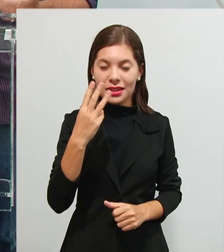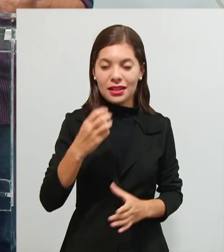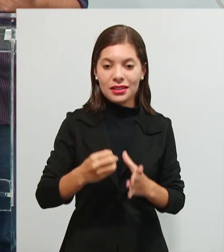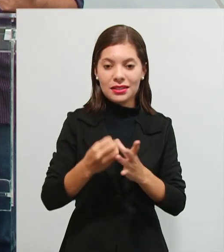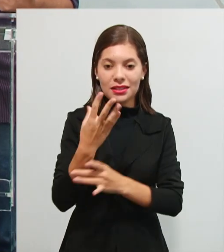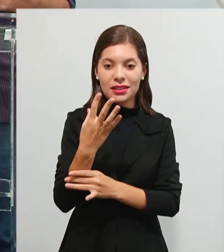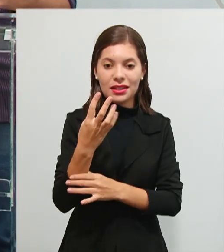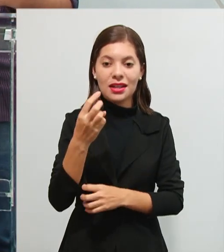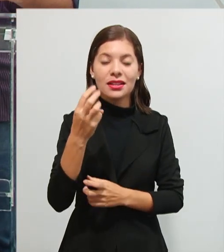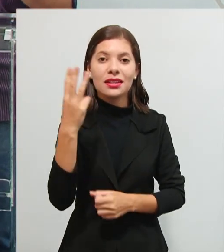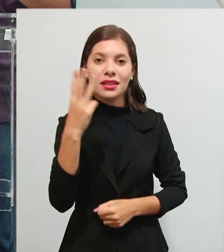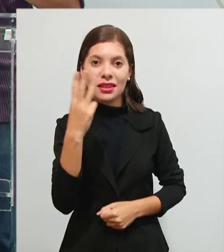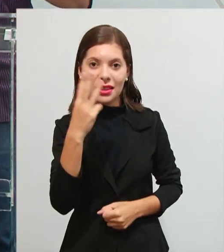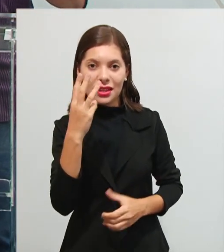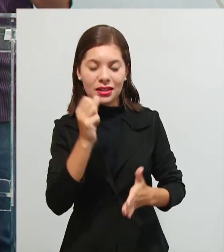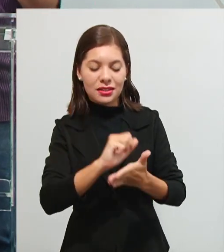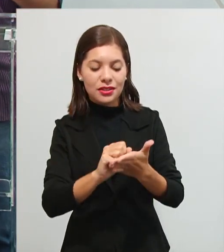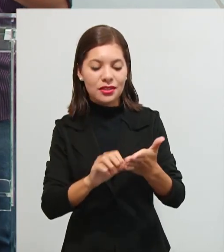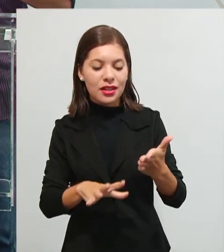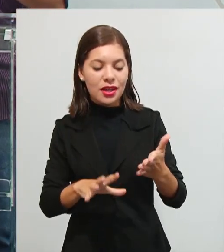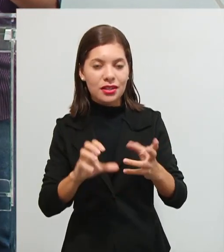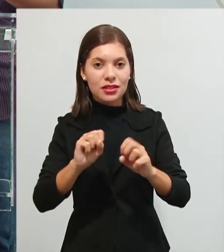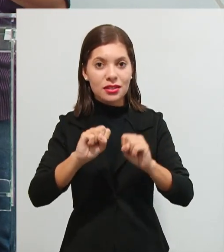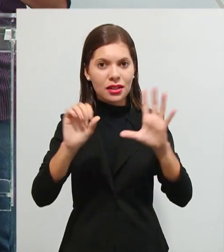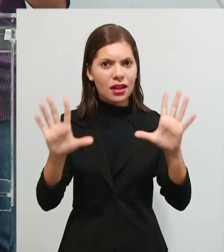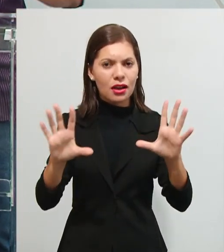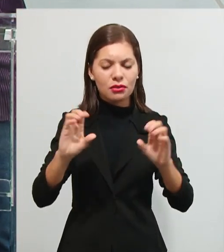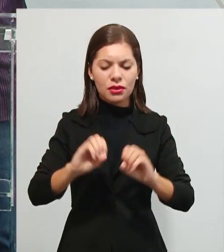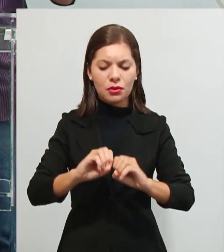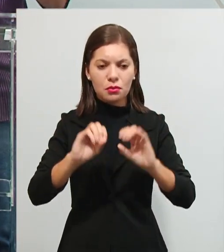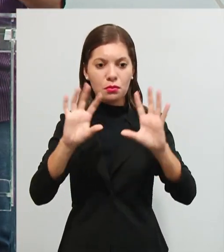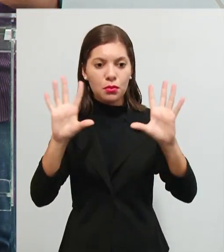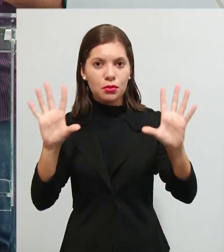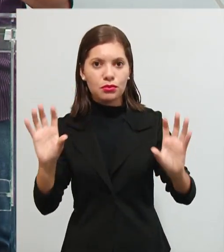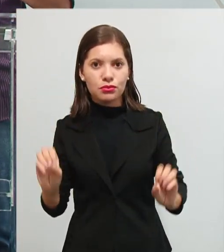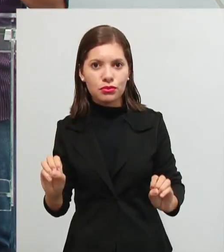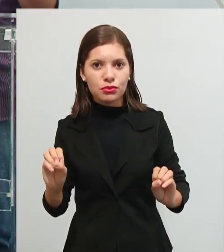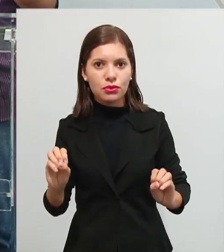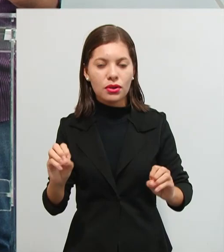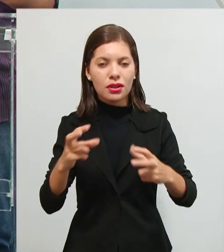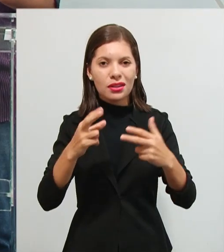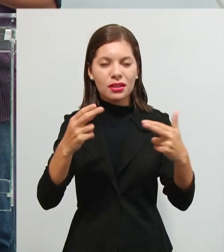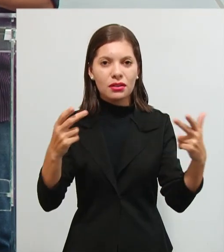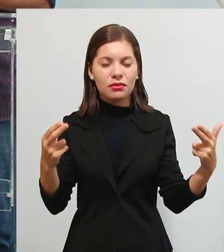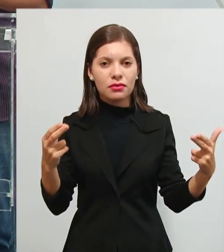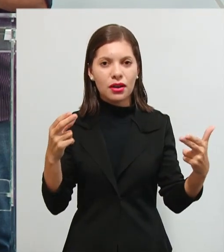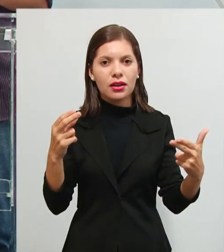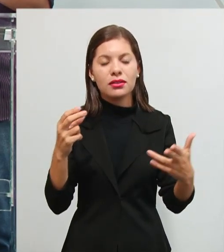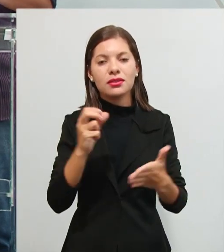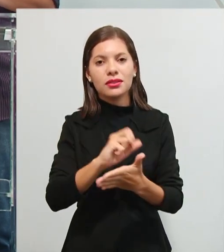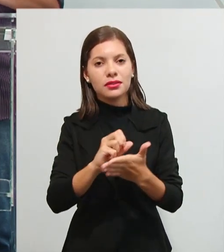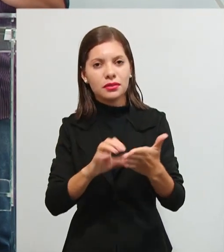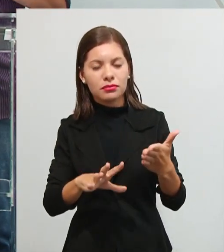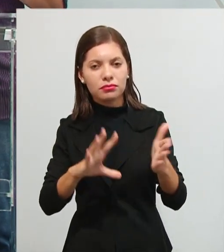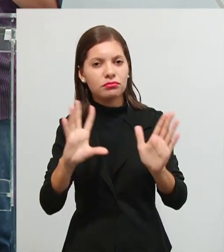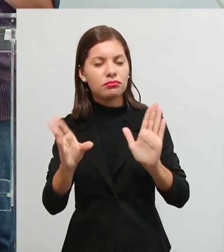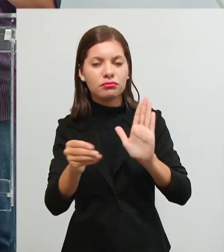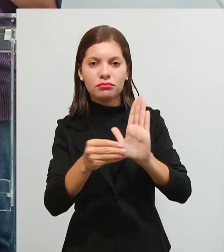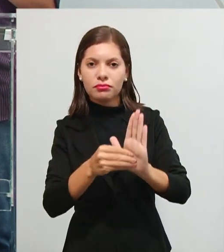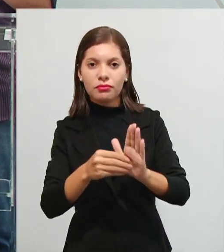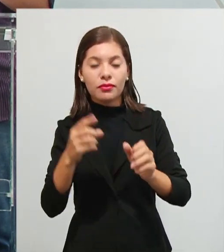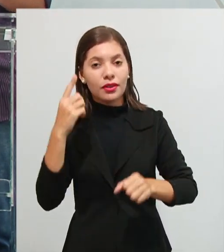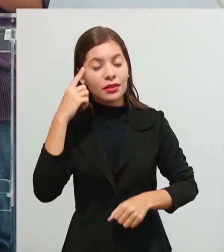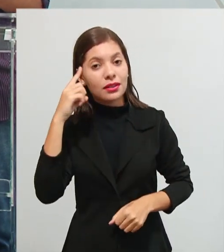3 atividades. Obviamente, o Moodle ele tem outras atividades e outros recursos que podem ser inseridos. Mas a